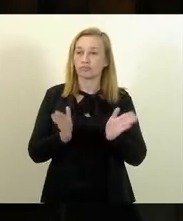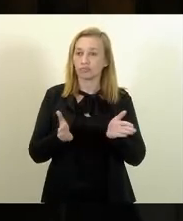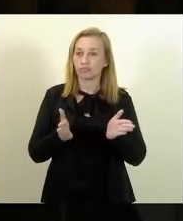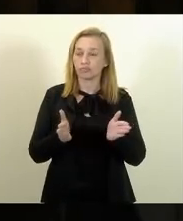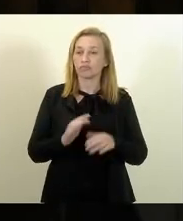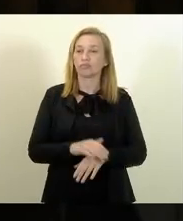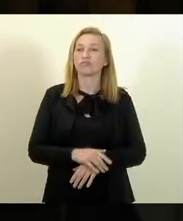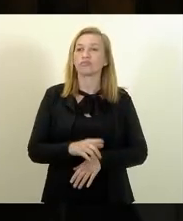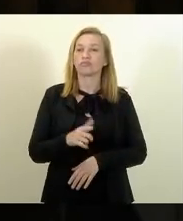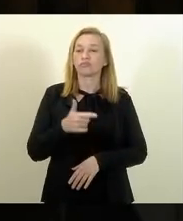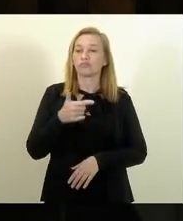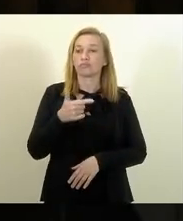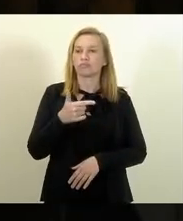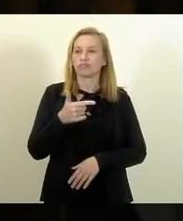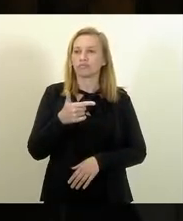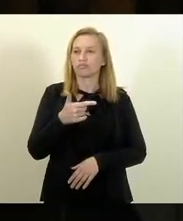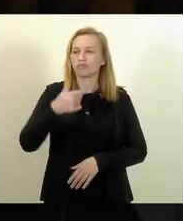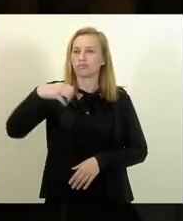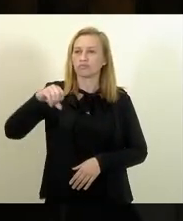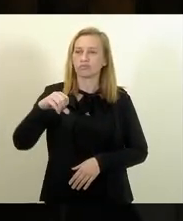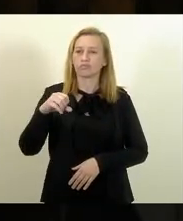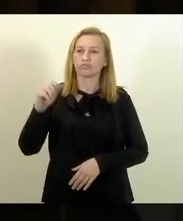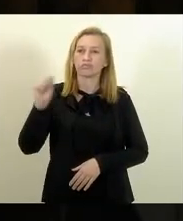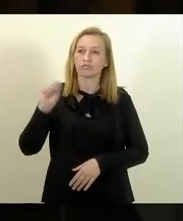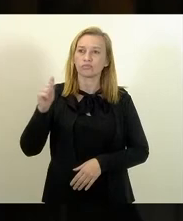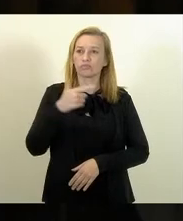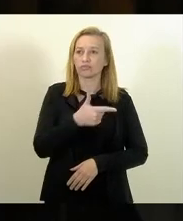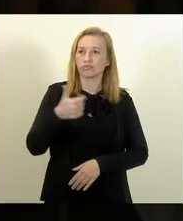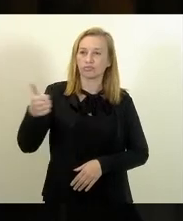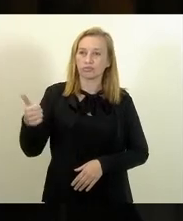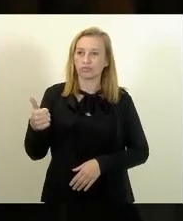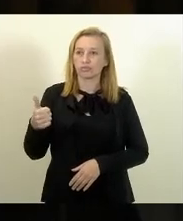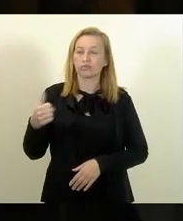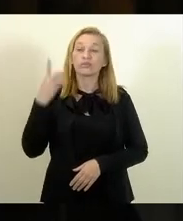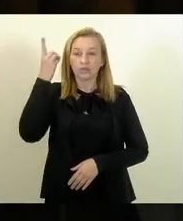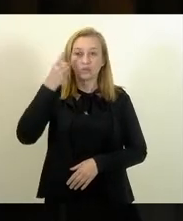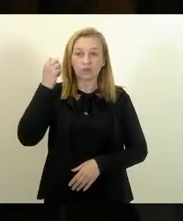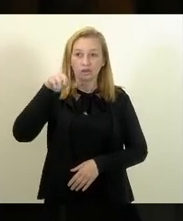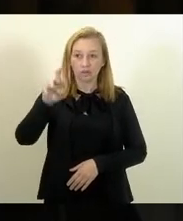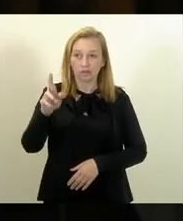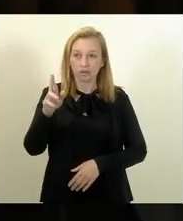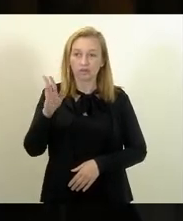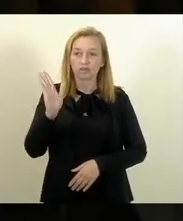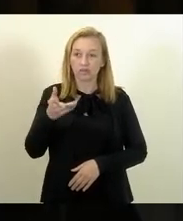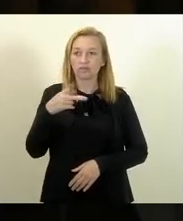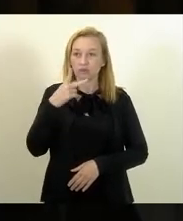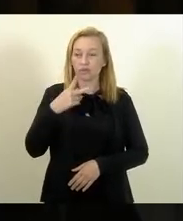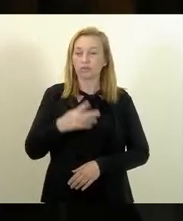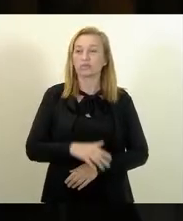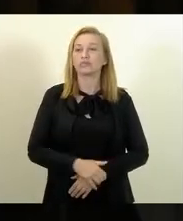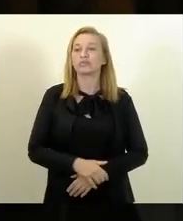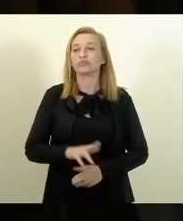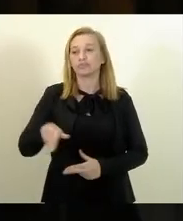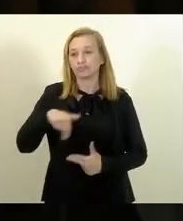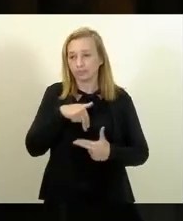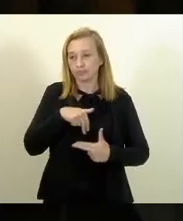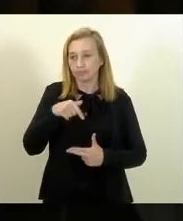19 de agosto de 2021. Deputado Eliomar Coelho, que me antecedeu no uso da palavra, aqui na